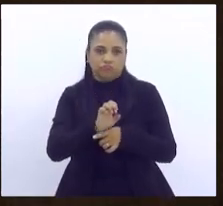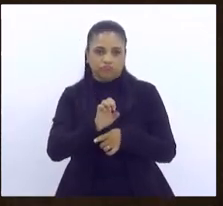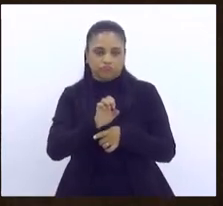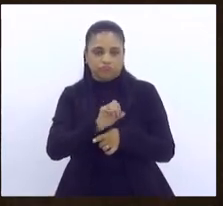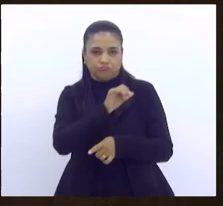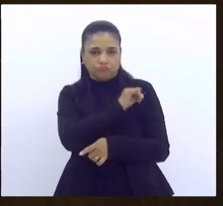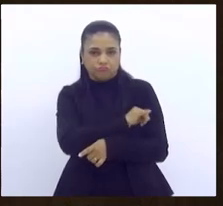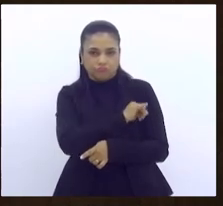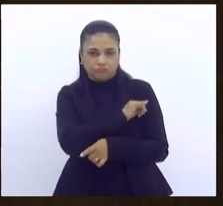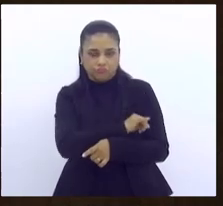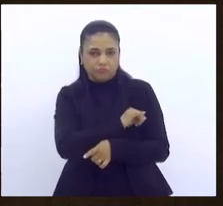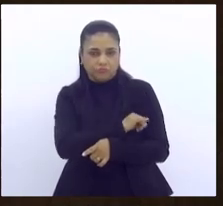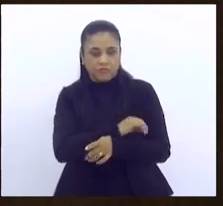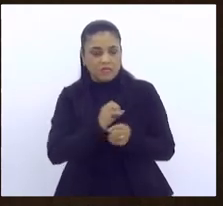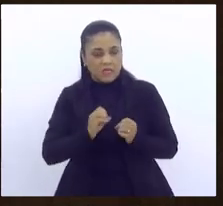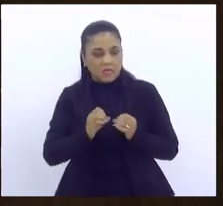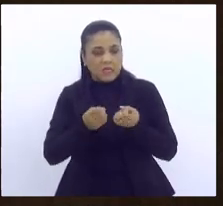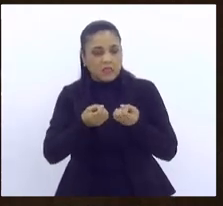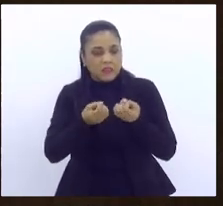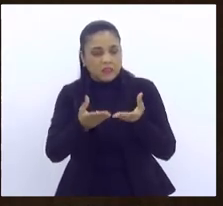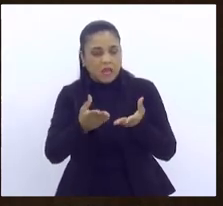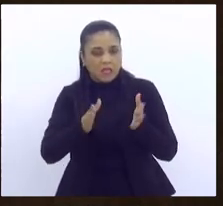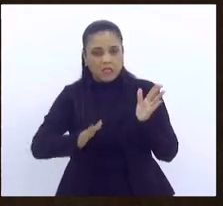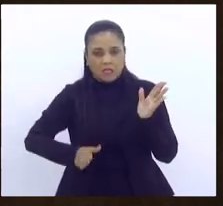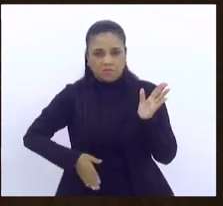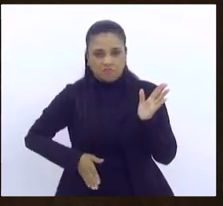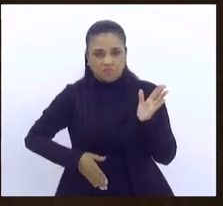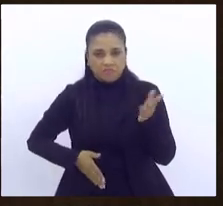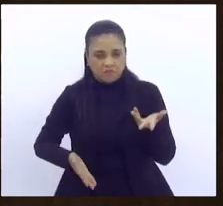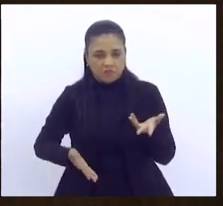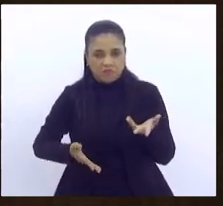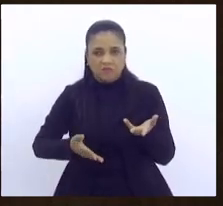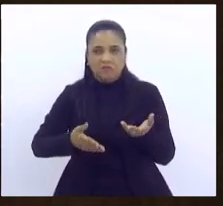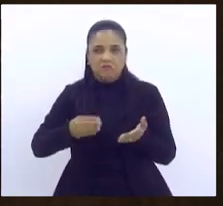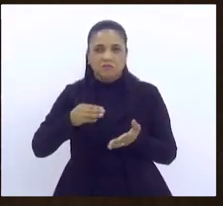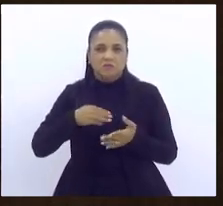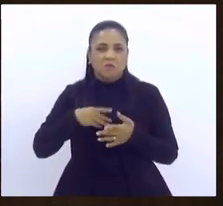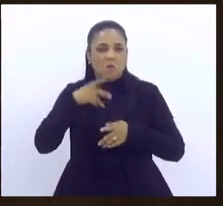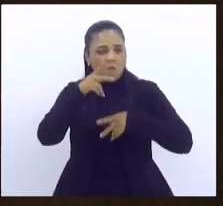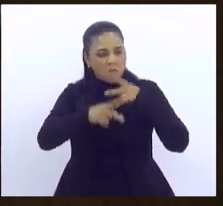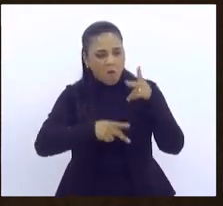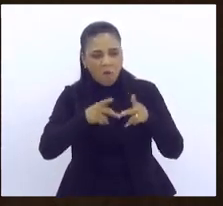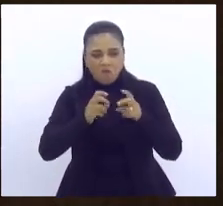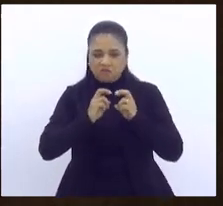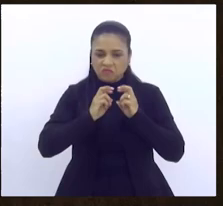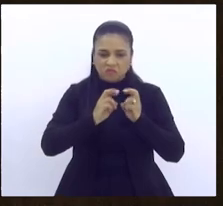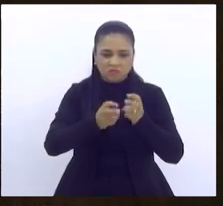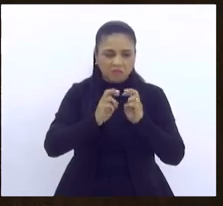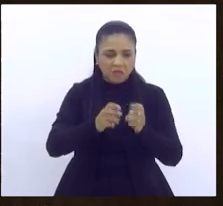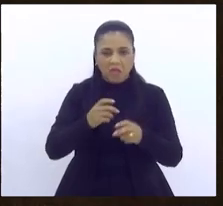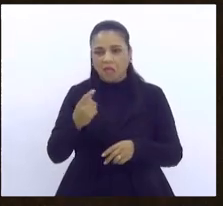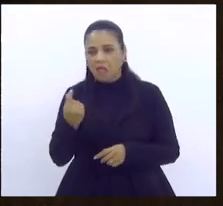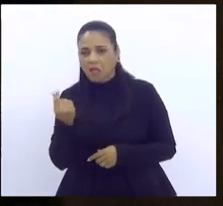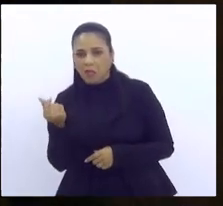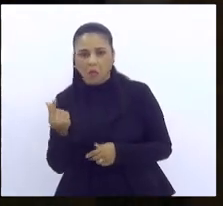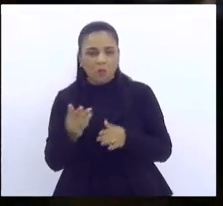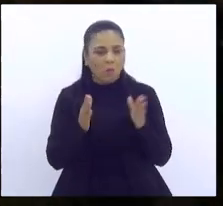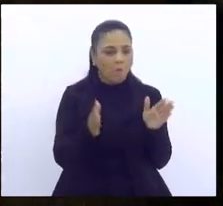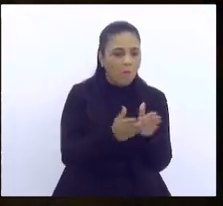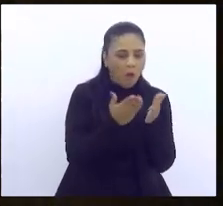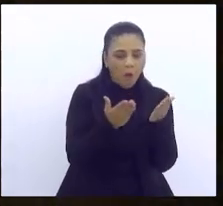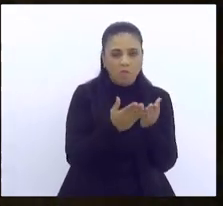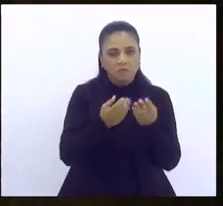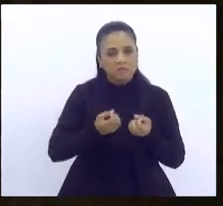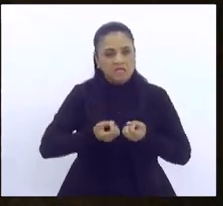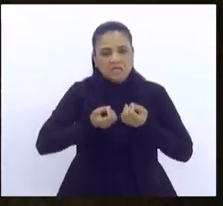entregues, essa que é a verdade. Deputado, magistrado, povo, no trem, rico, pobre, estamos